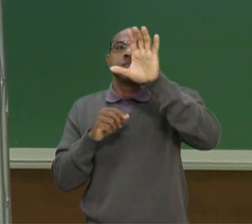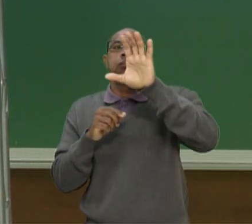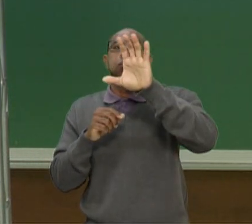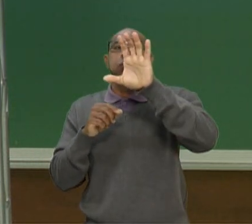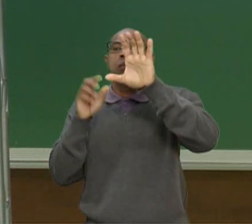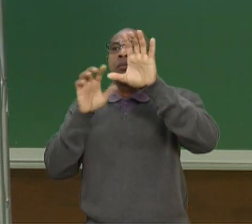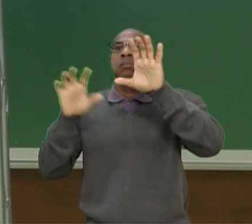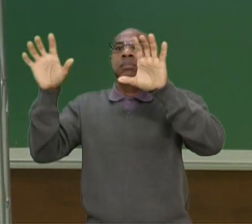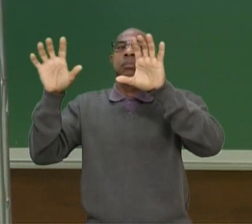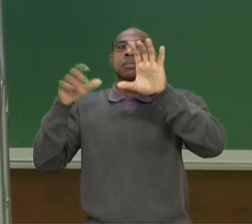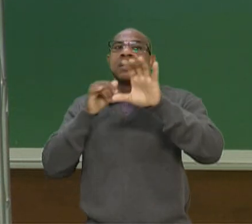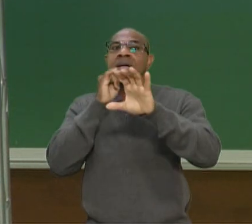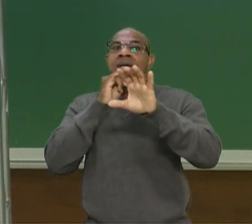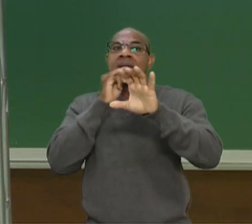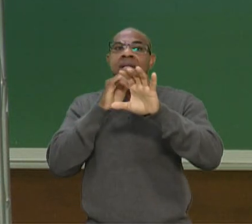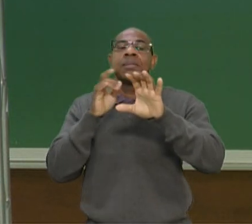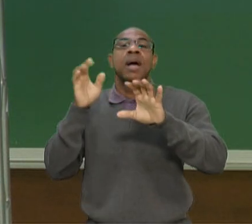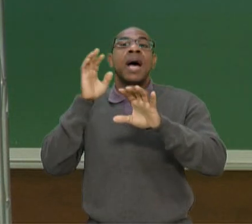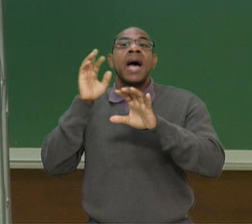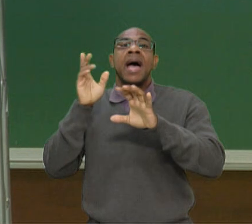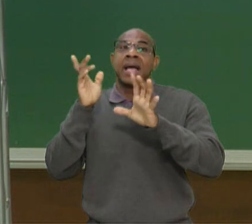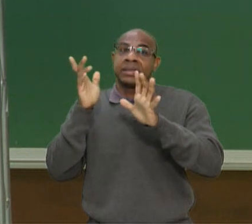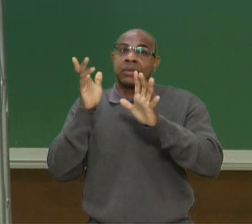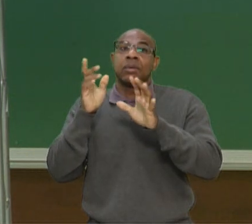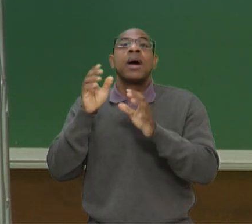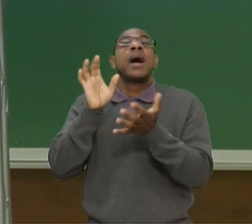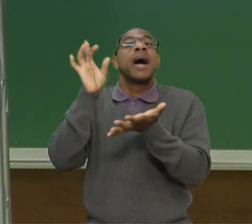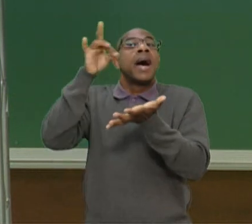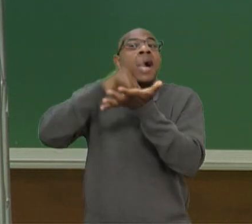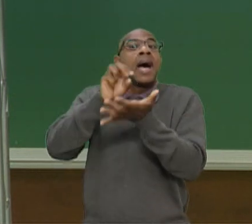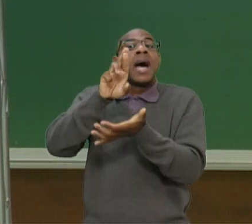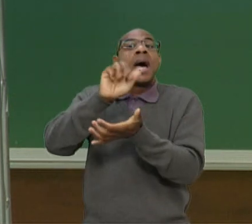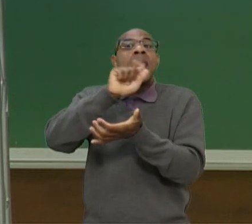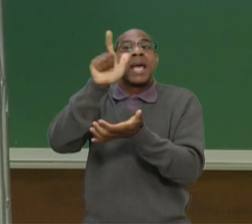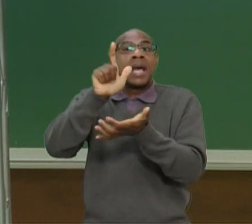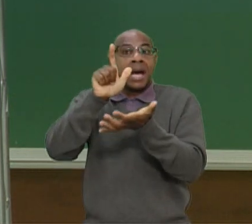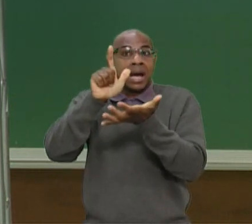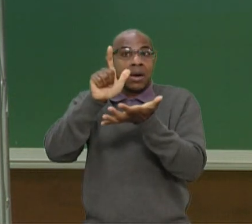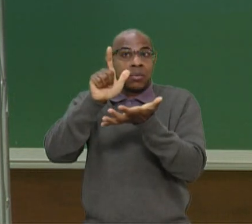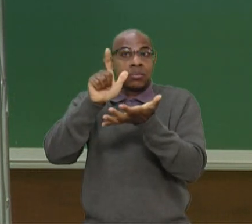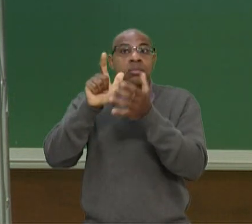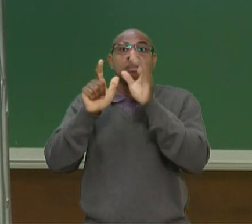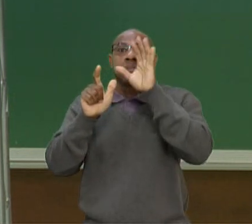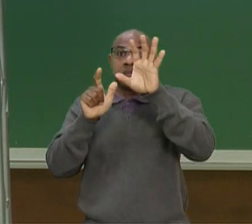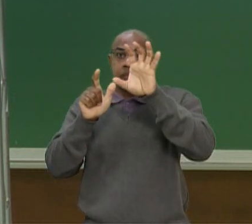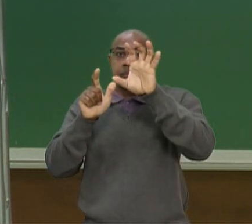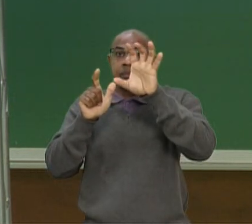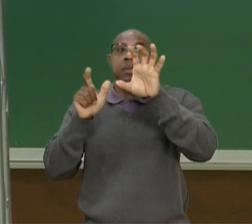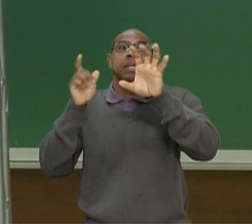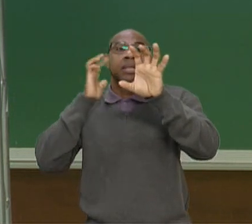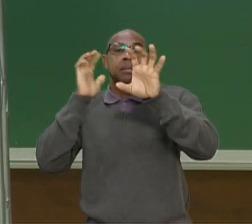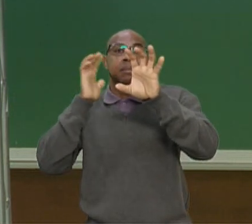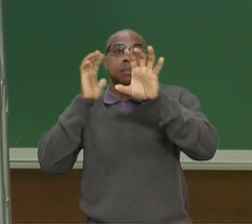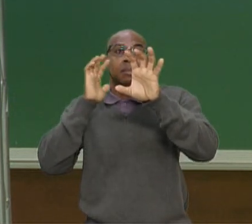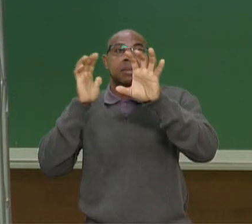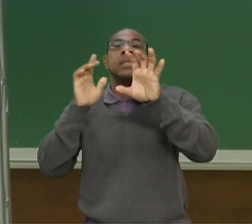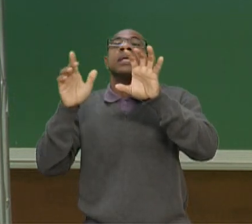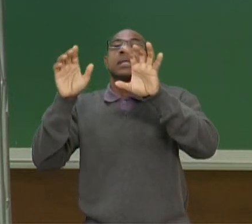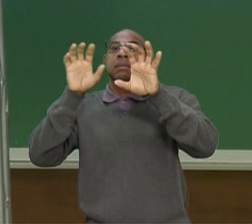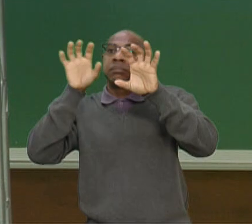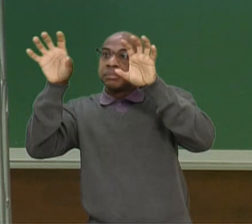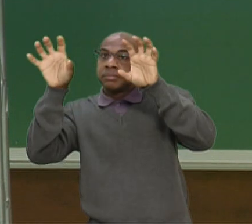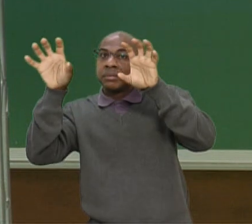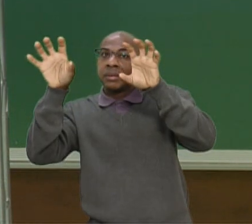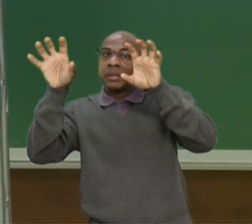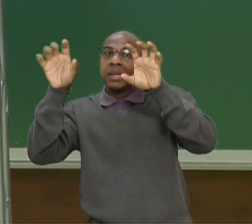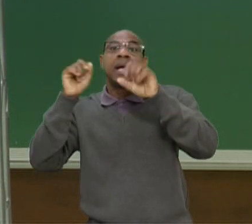parte imaginária com a parte imaginária. Então, nunca misturar, tomar bastante cuidado. Somar a parte real com a parte